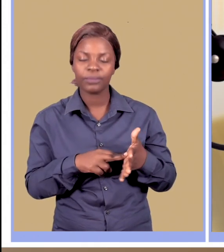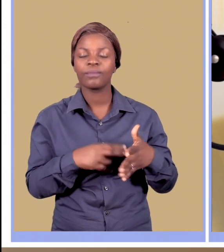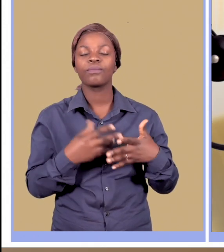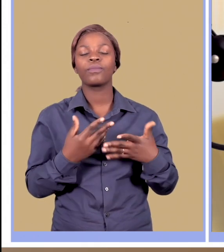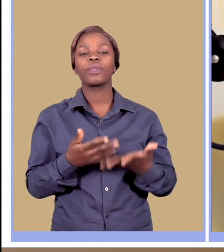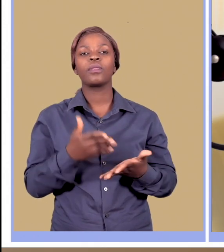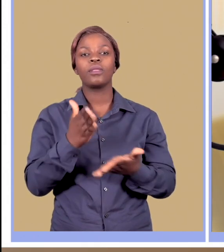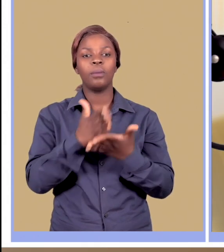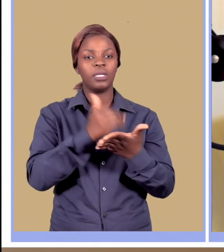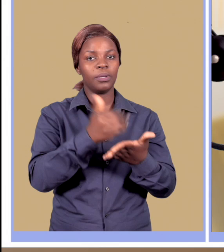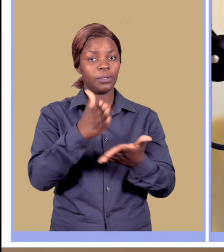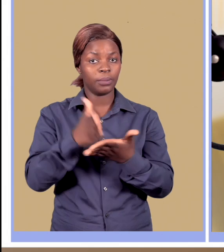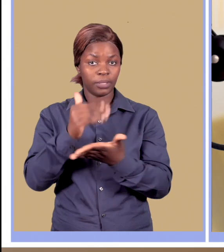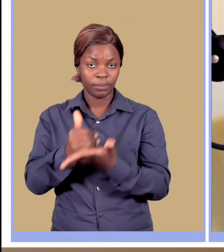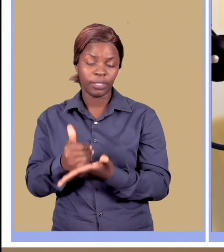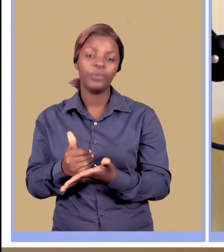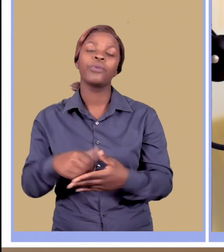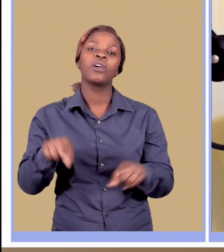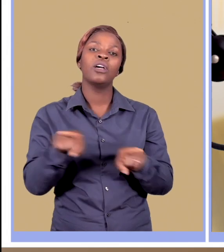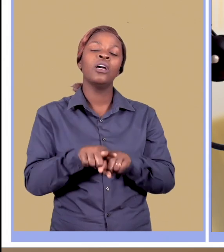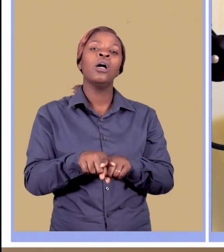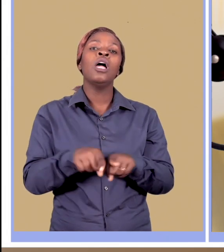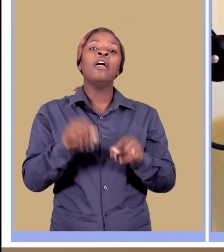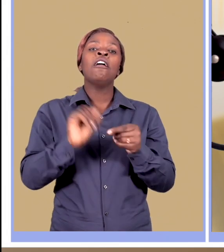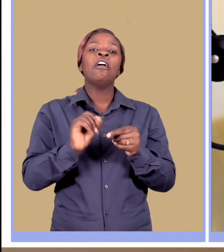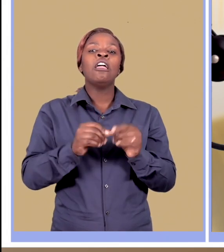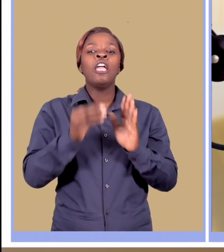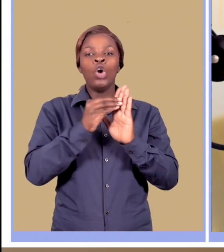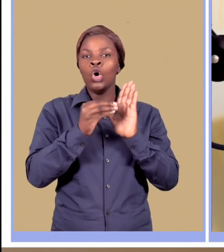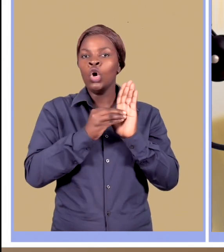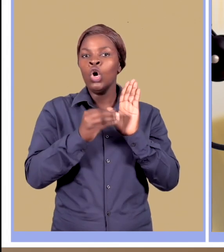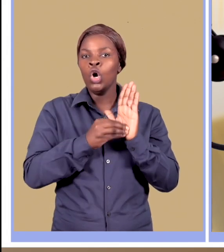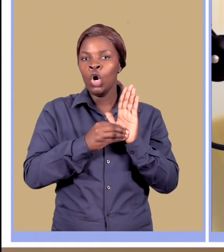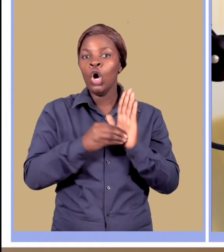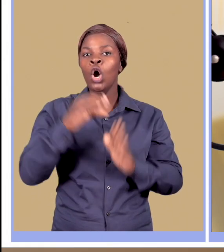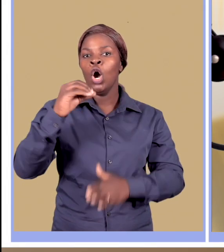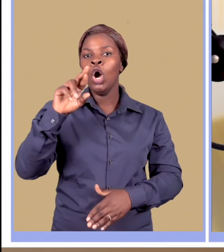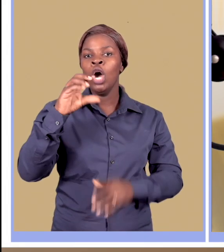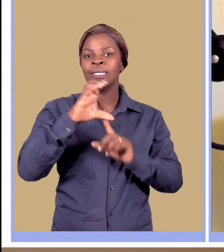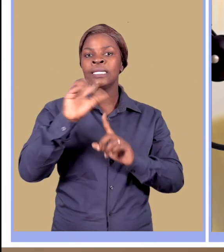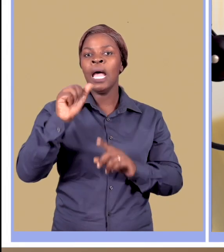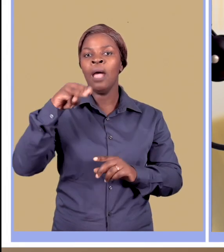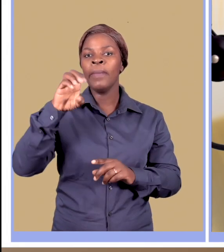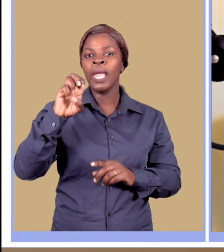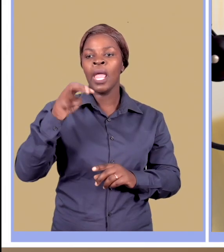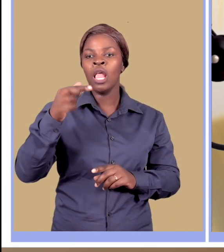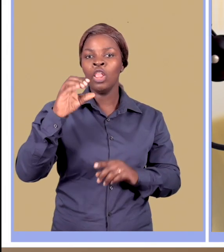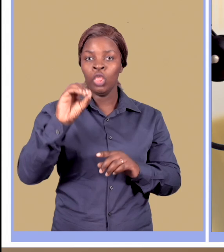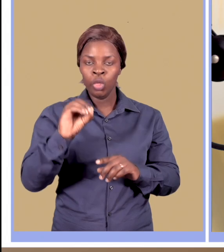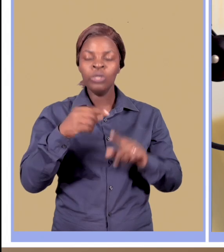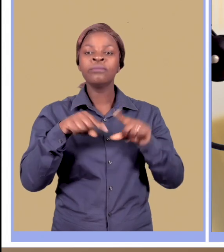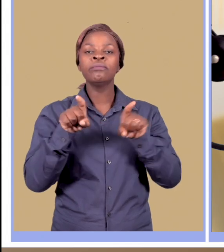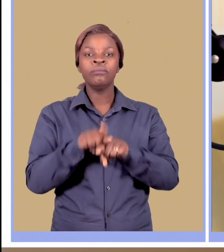planificação sectoriais, em fazer orçamentos sectoriais e a definir